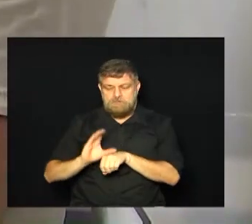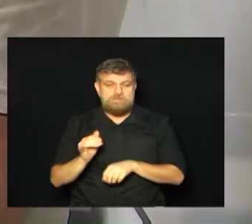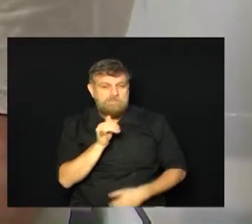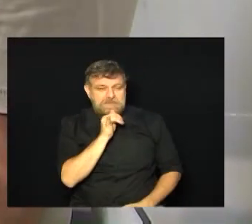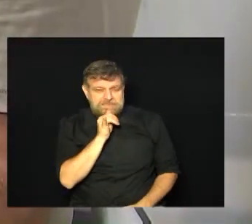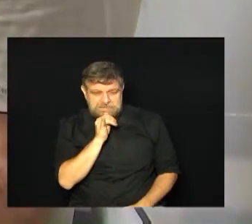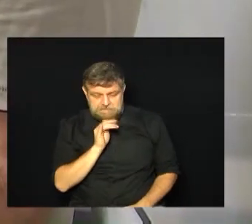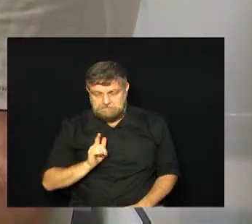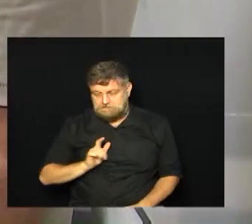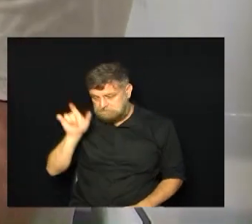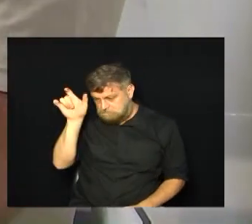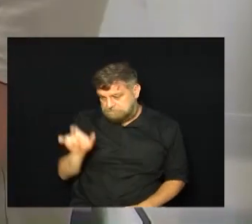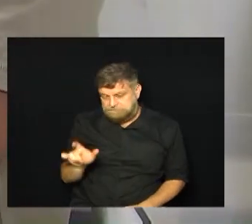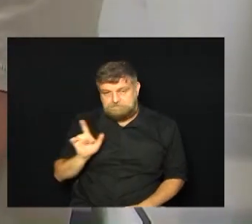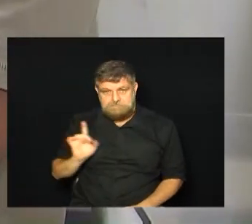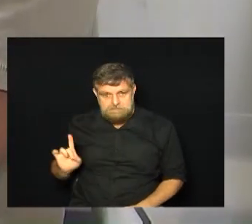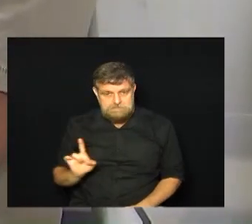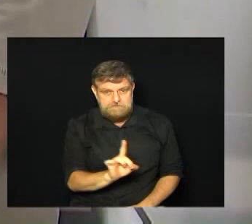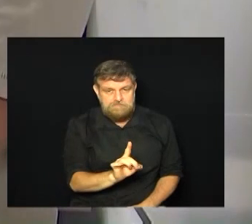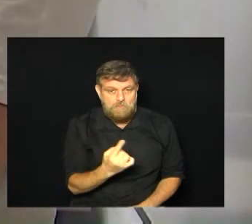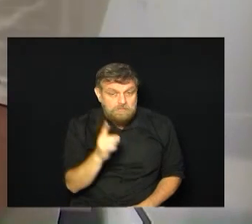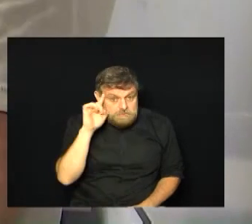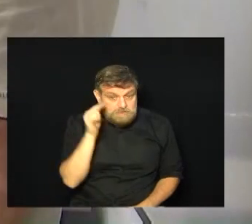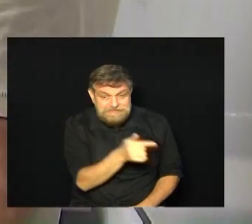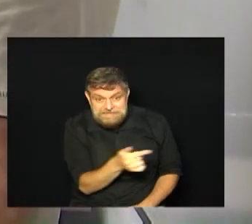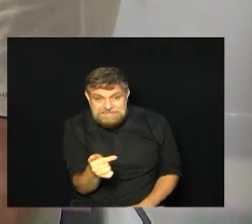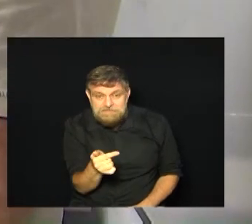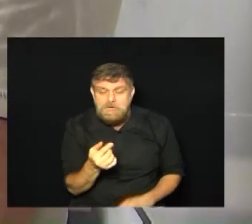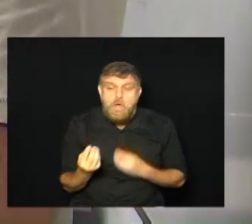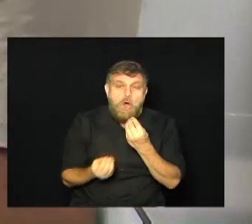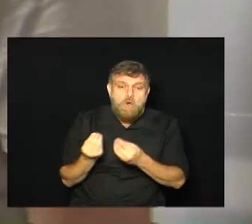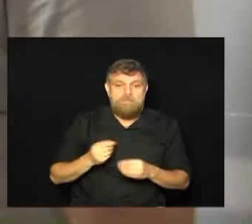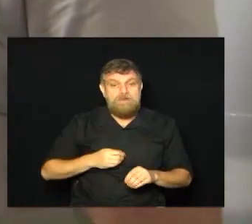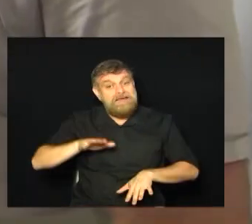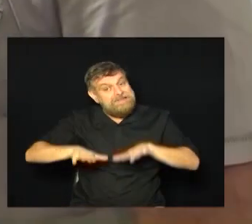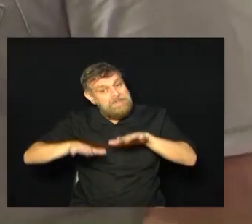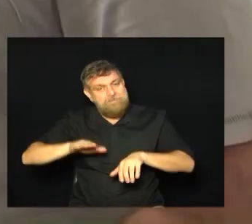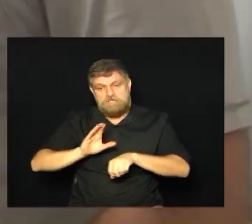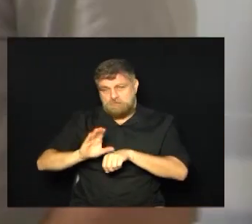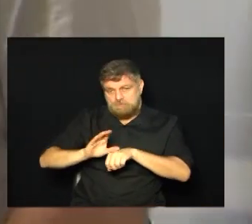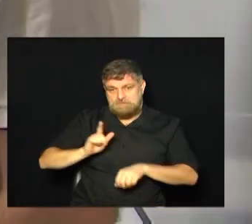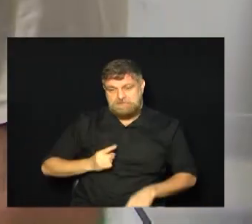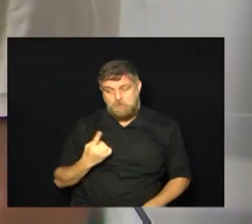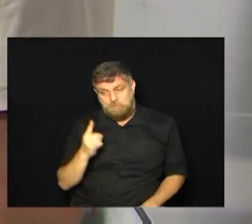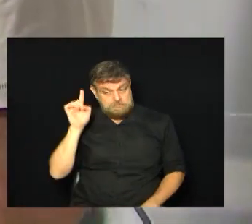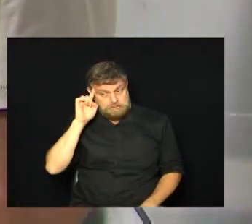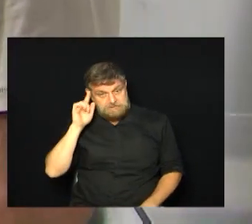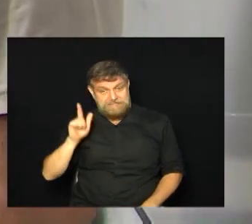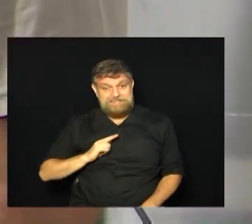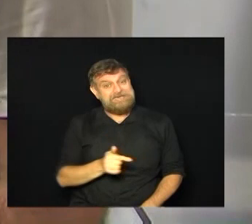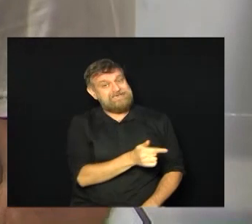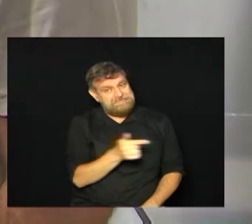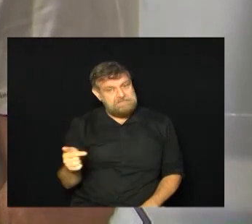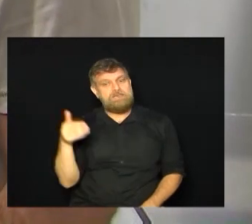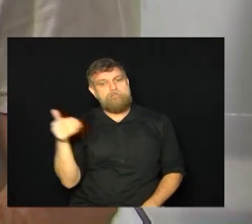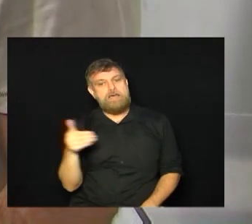exemplo, a pessoa tem que vir uma vez por semana, outros Isso, mais... depende do curso. Tem curso que é uma vez, tem curso que é a semana